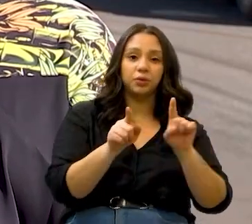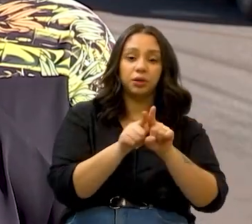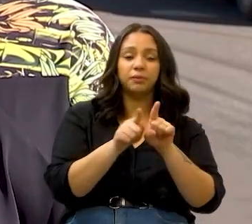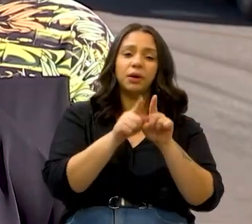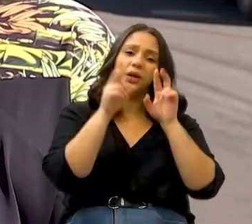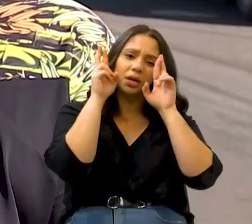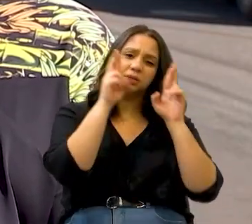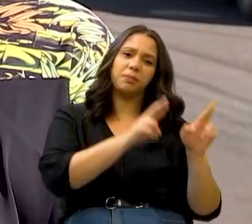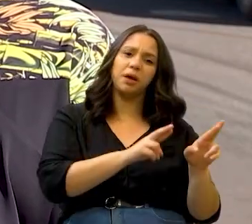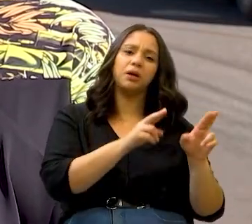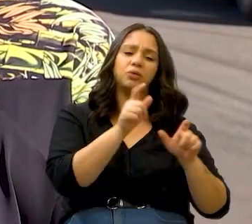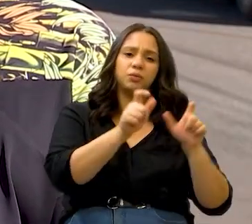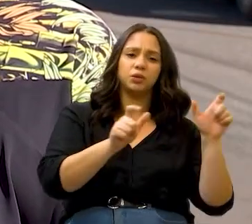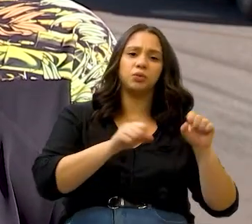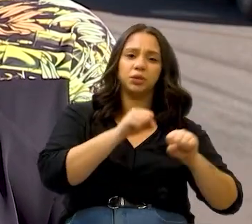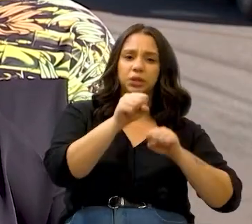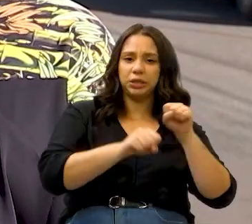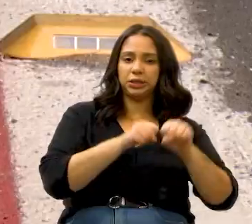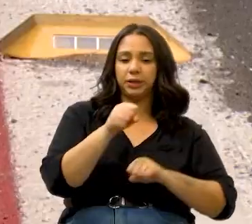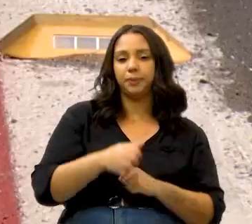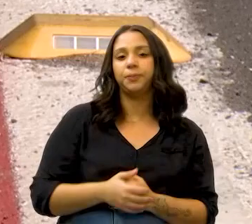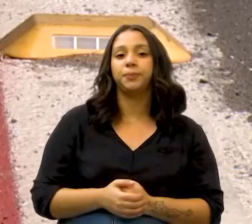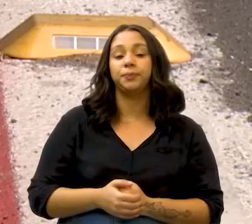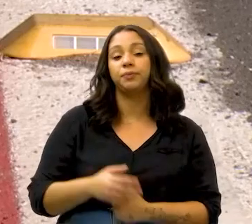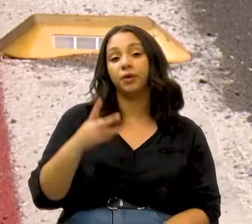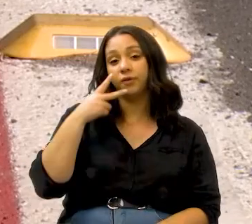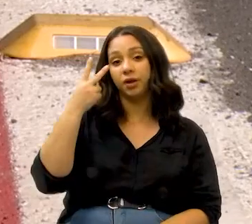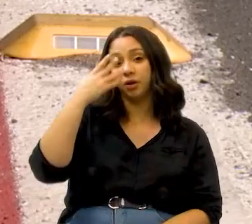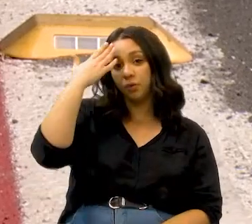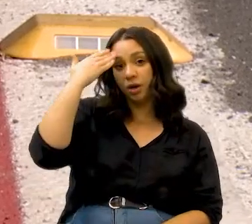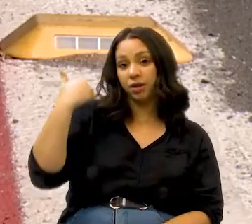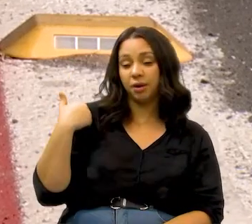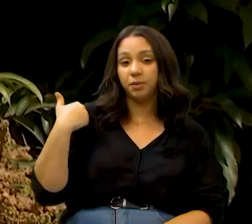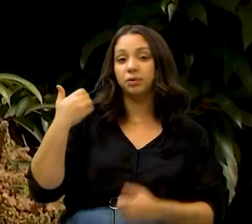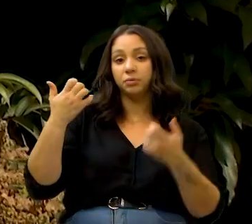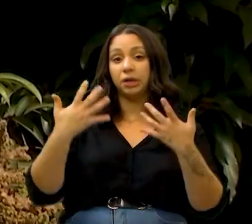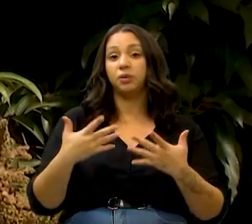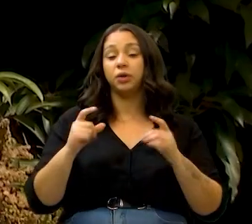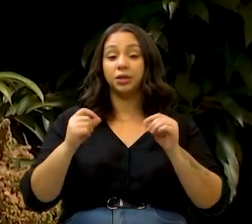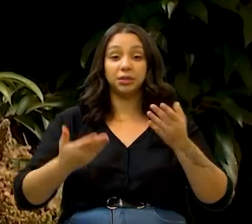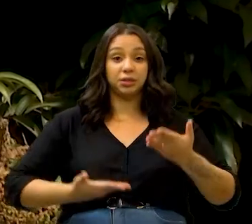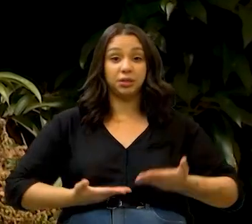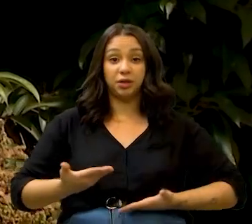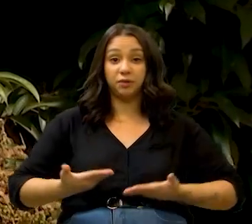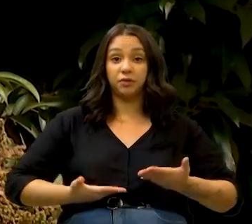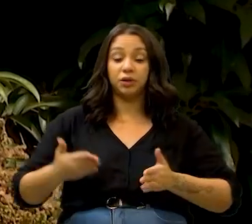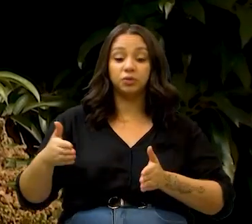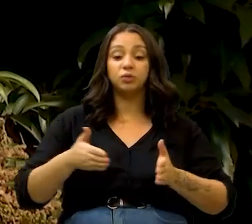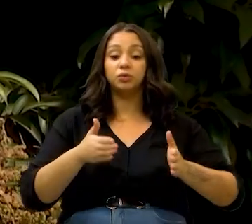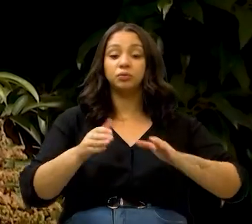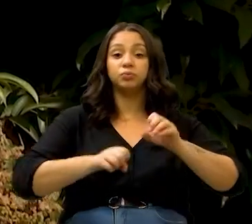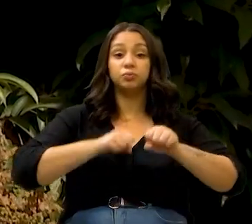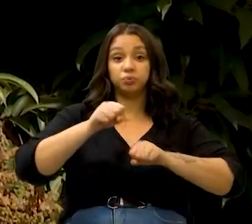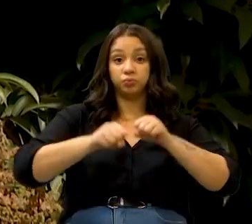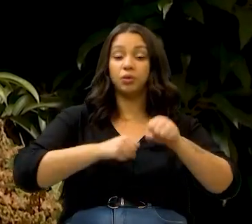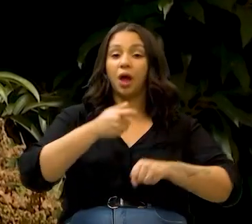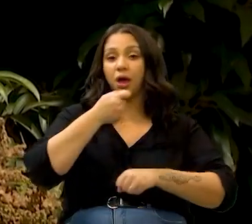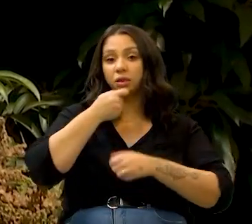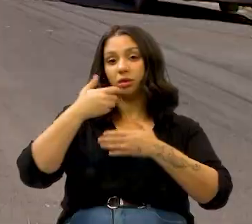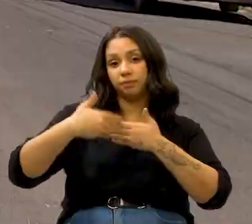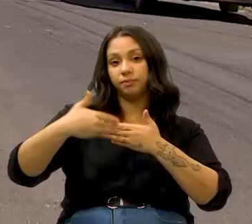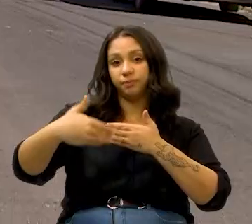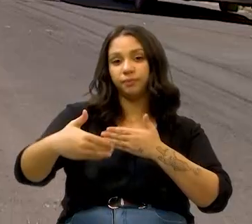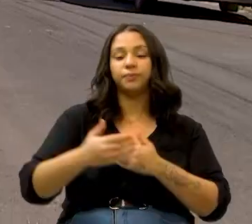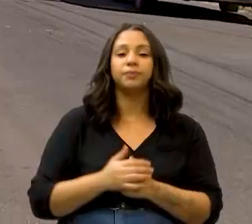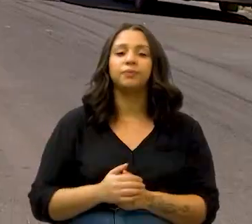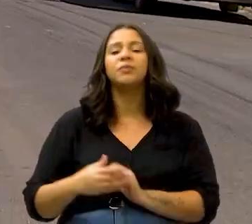essas coisas todas e um respeito né o ciclista de acordo com Débora Palermo o serviços na ciclovia ainda estão em andamento